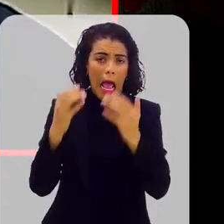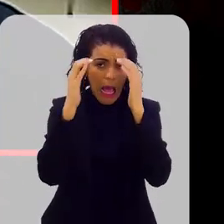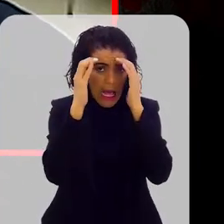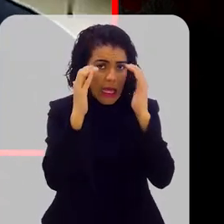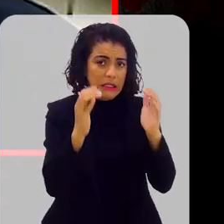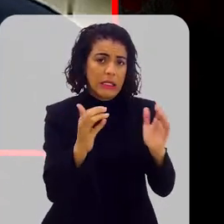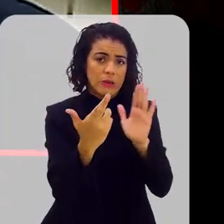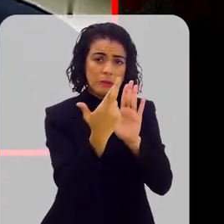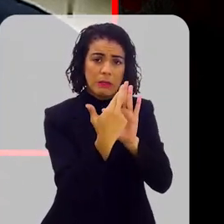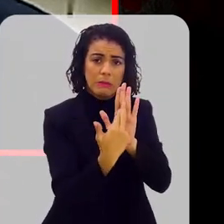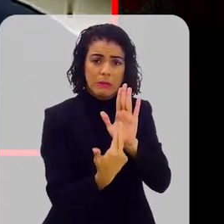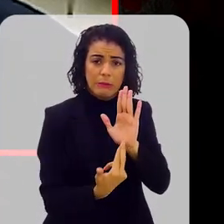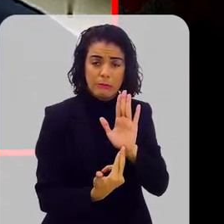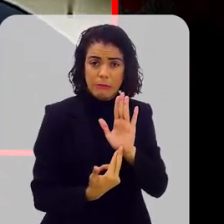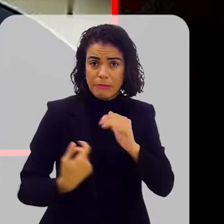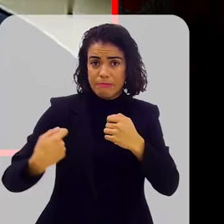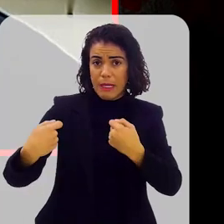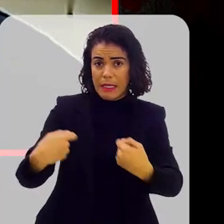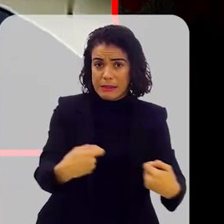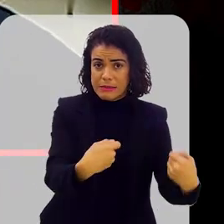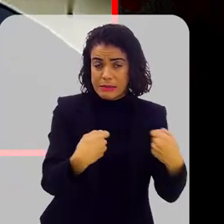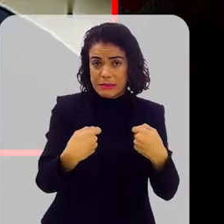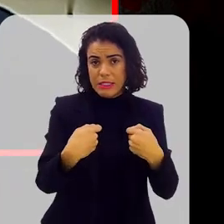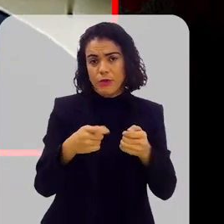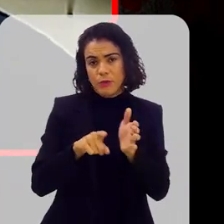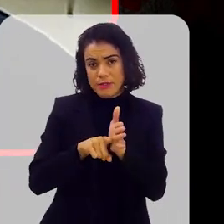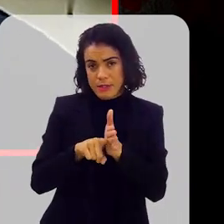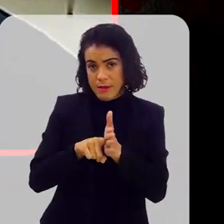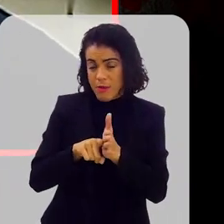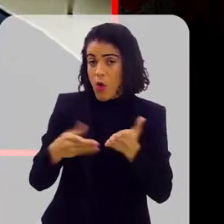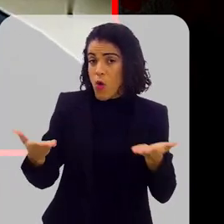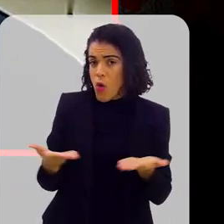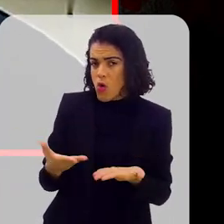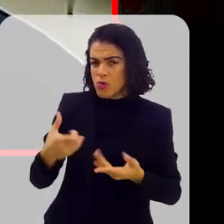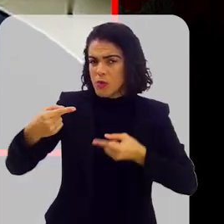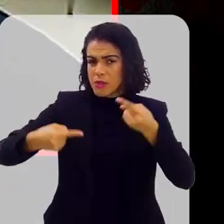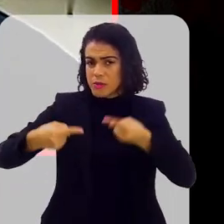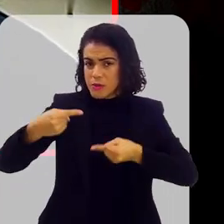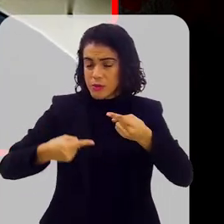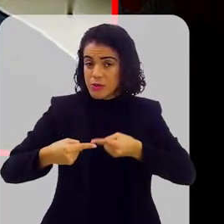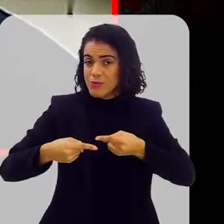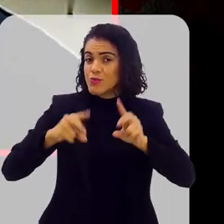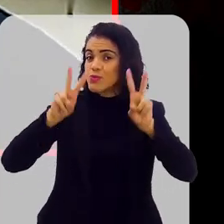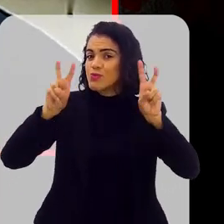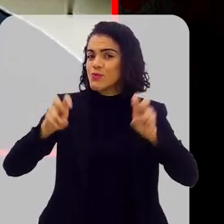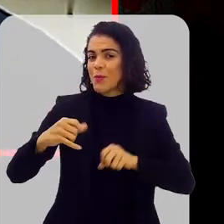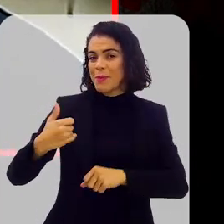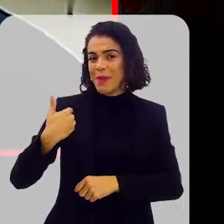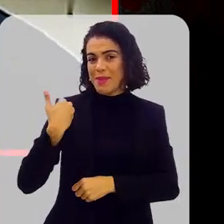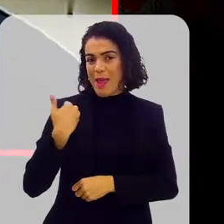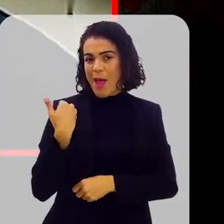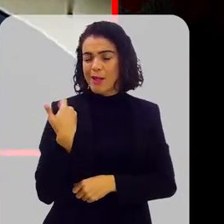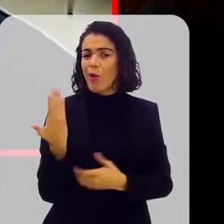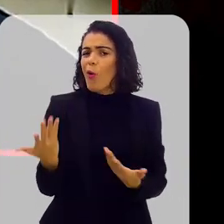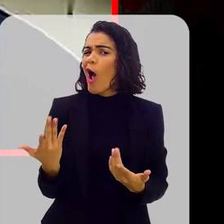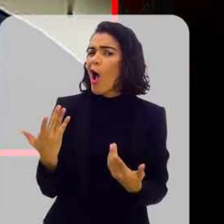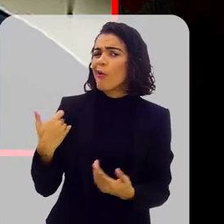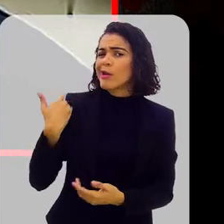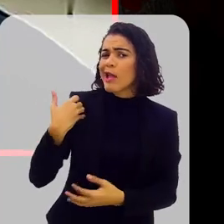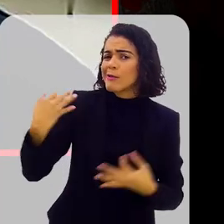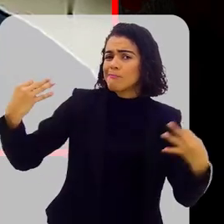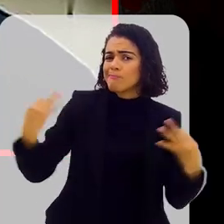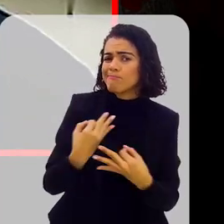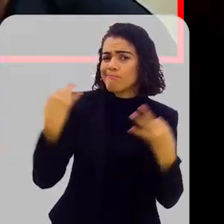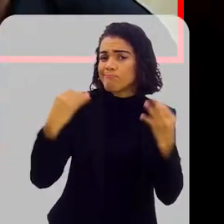essas exigências, sem dúvida nenhuma, eu sou favorável à realização do exame. Hoje existe uma discussão, inclusive, da idade com a qual o